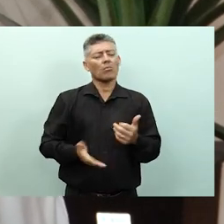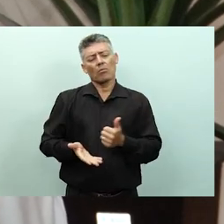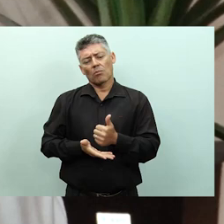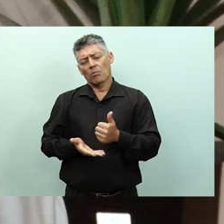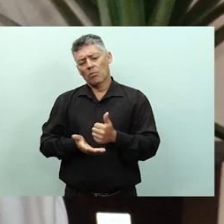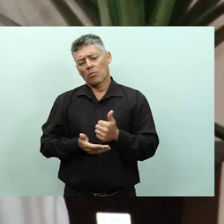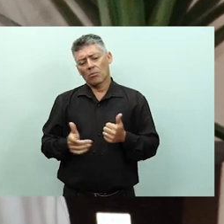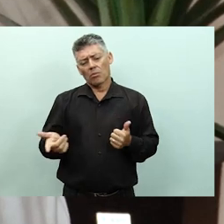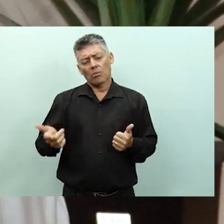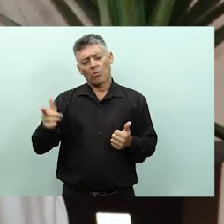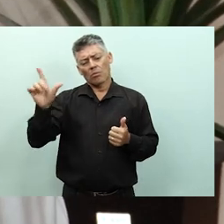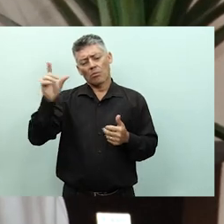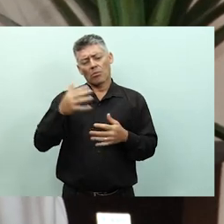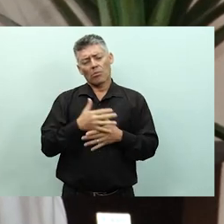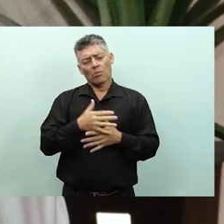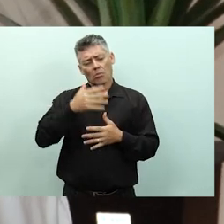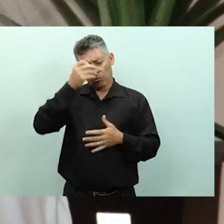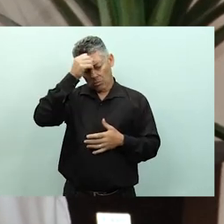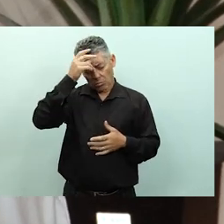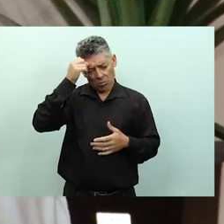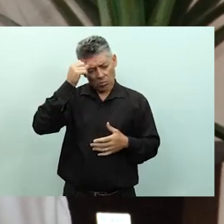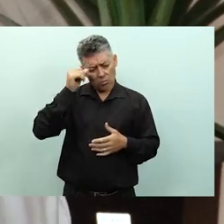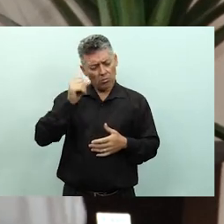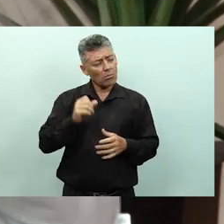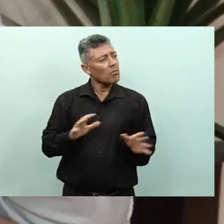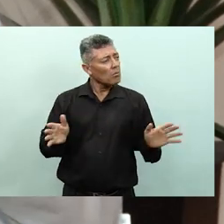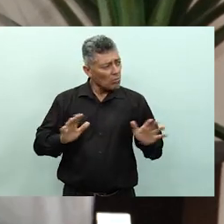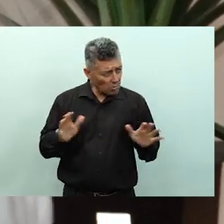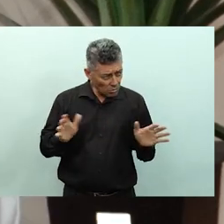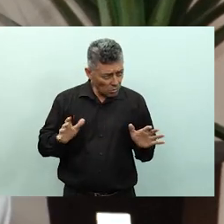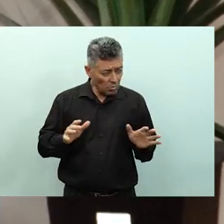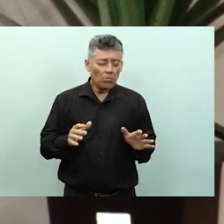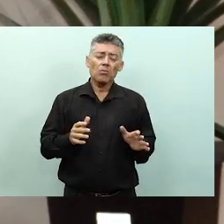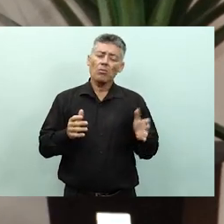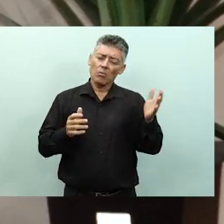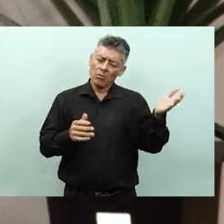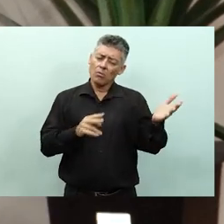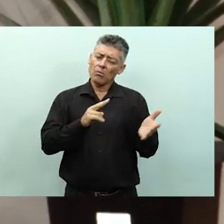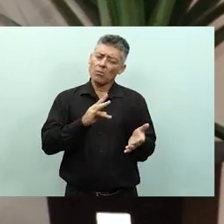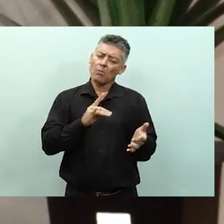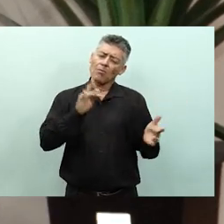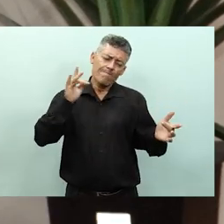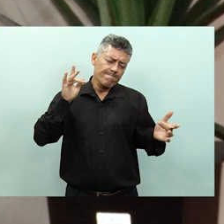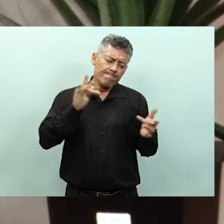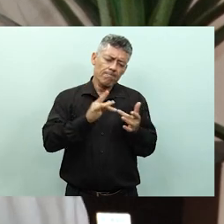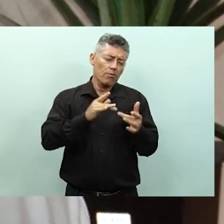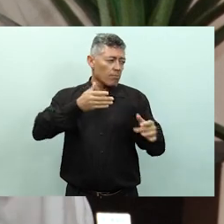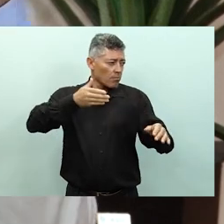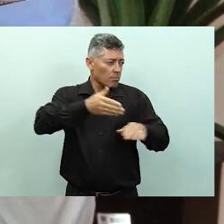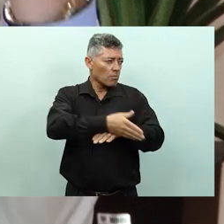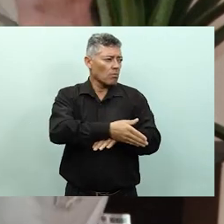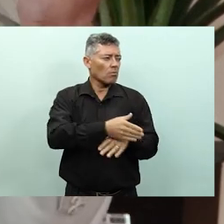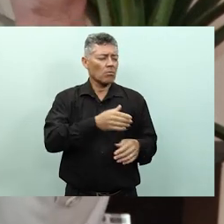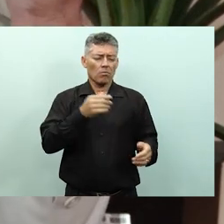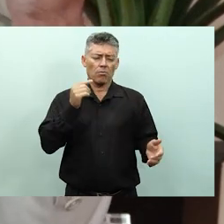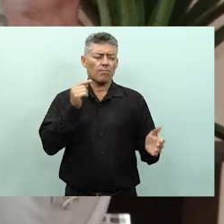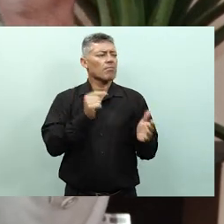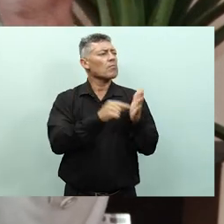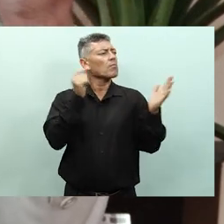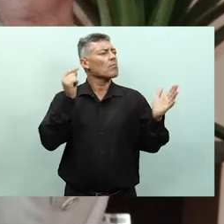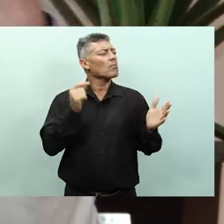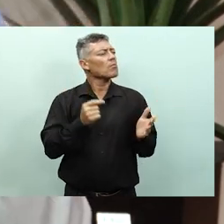do líder de cidade, do prefeito. Não. As pessoas e Vilma tinham um contato direto. Se identificavam